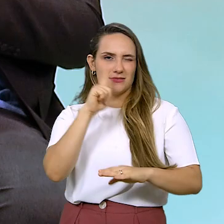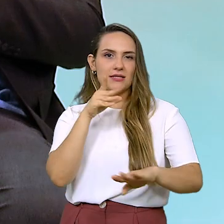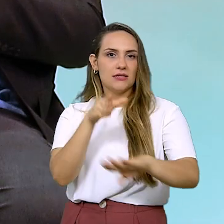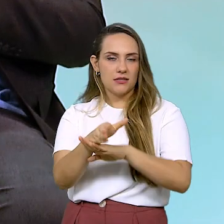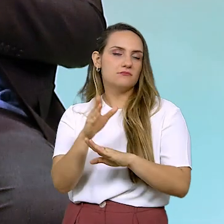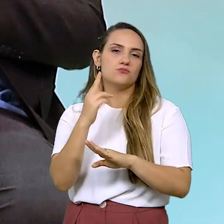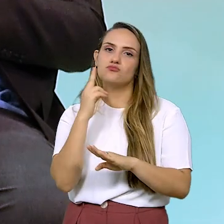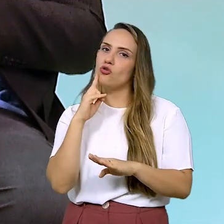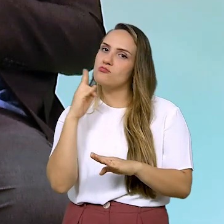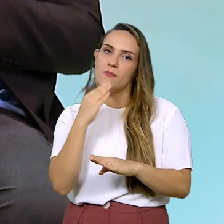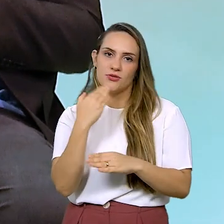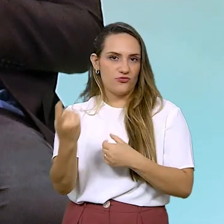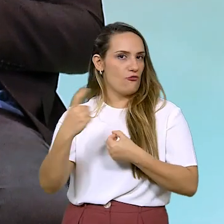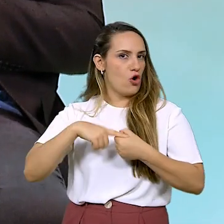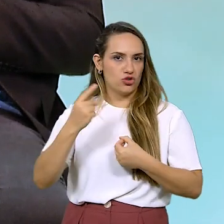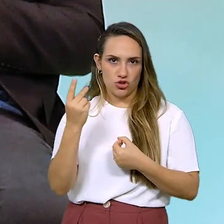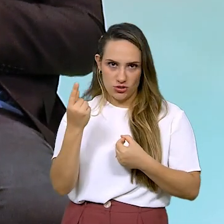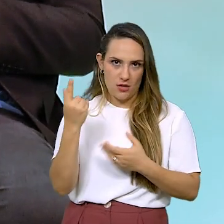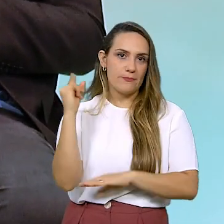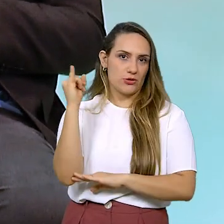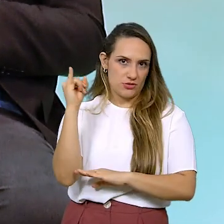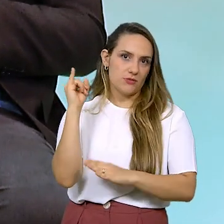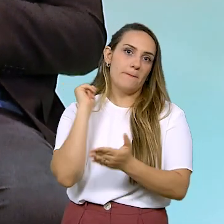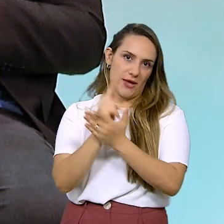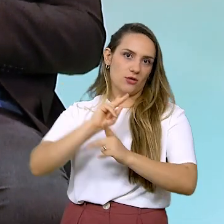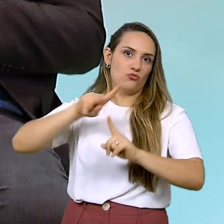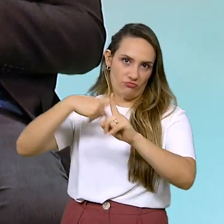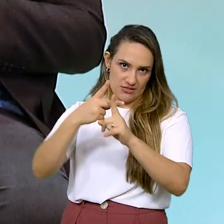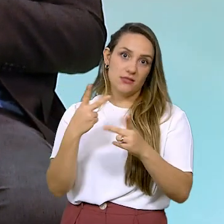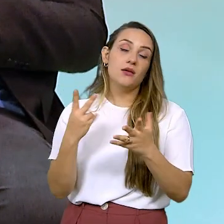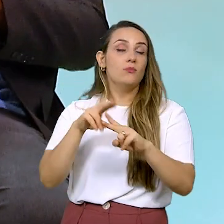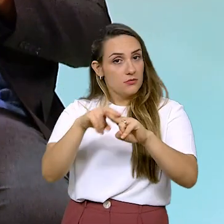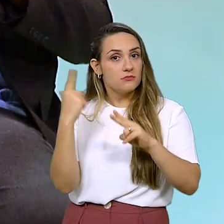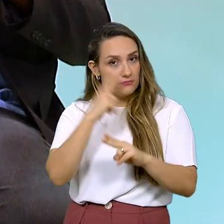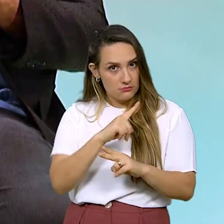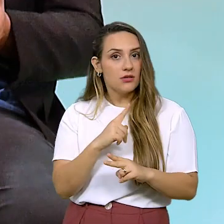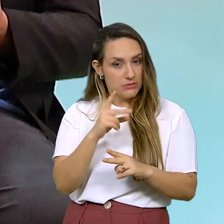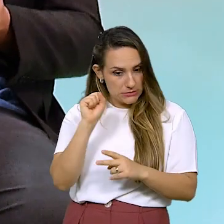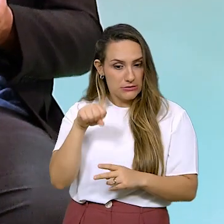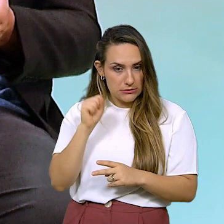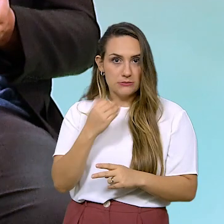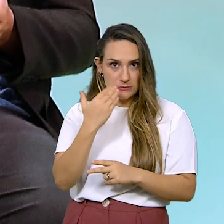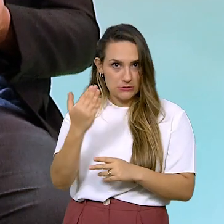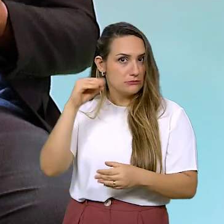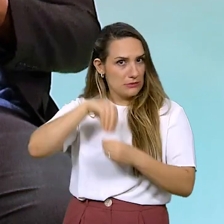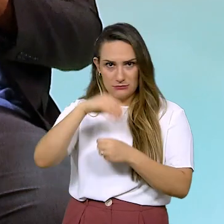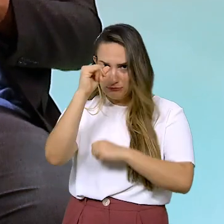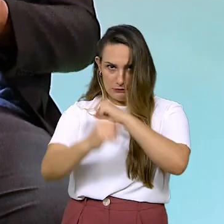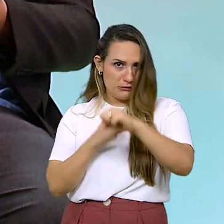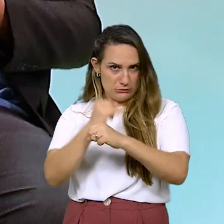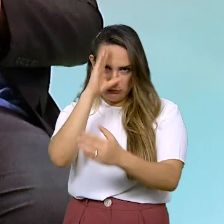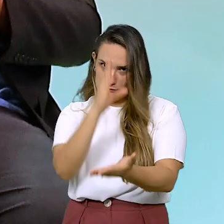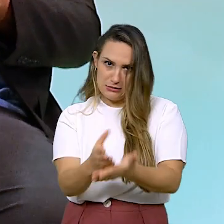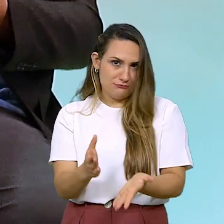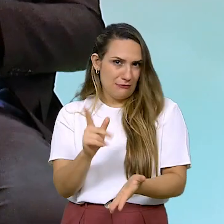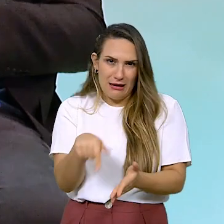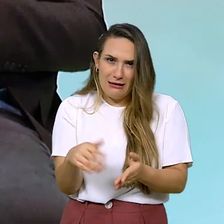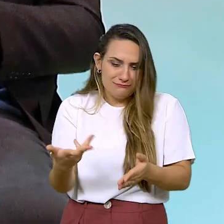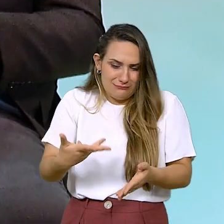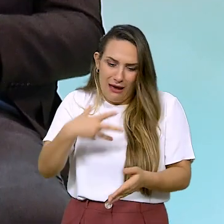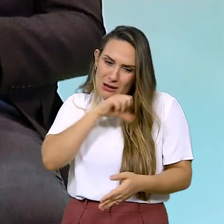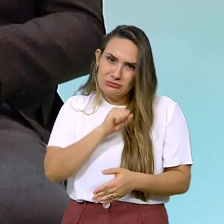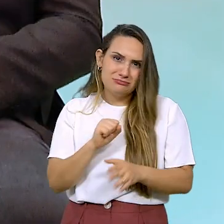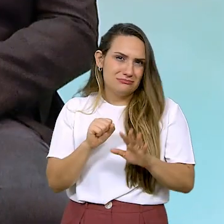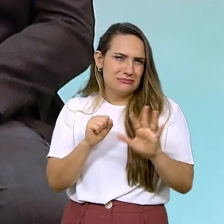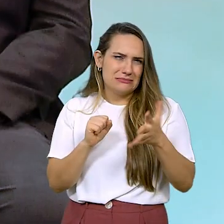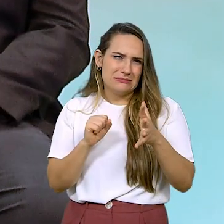restituição certinho de todas as obrigações tributárias e assim conseguimos fazer o pedido pela própria internet. É algo bem célere, que leva em torno de